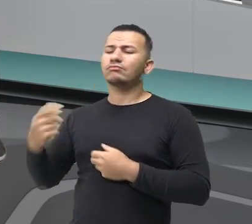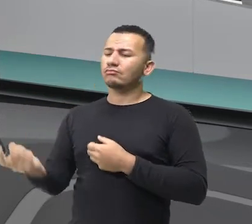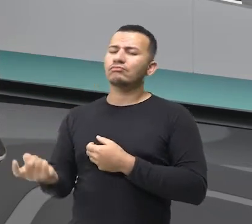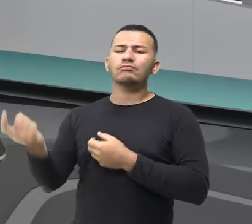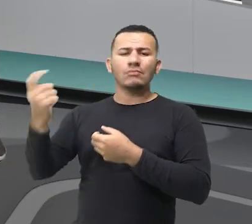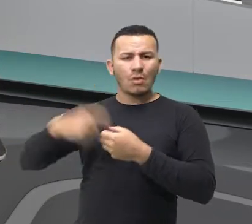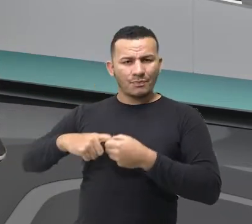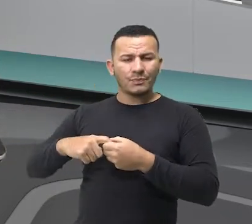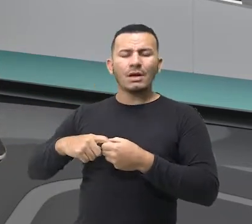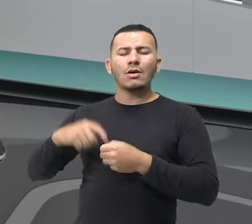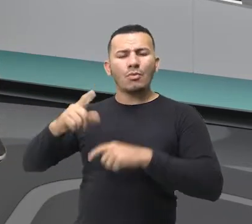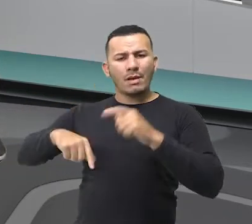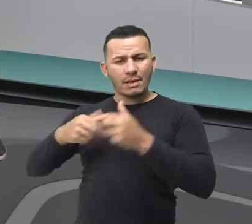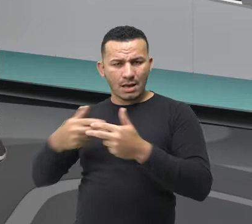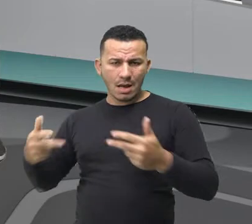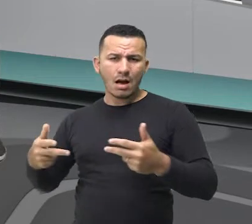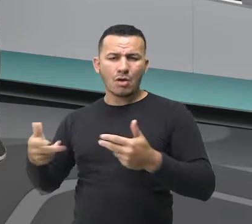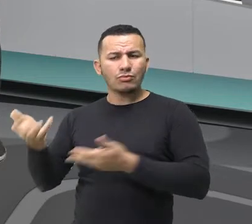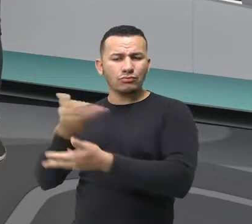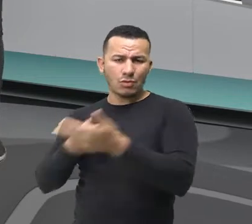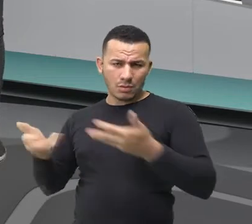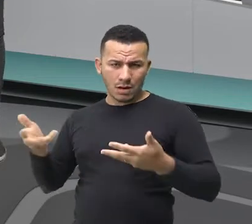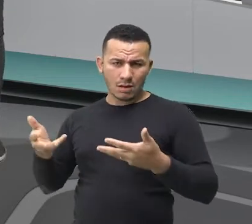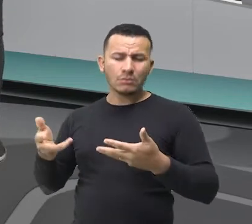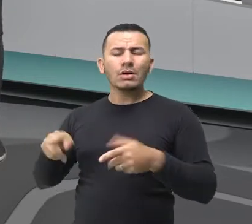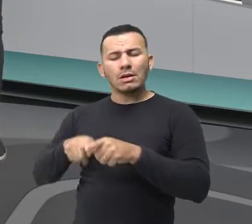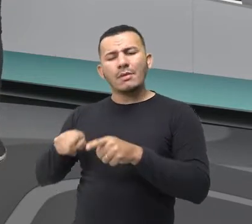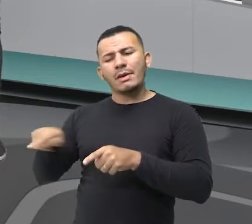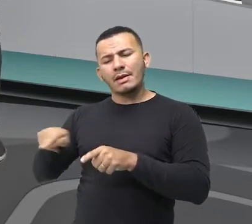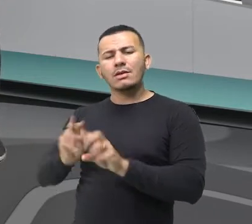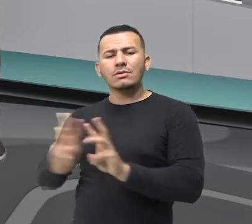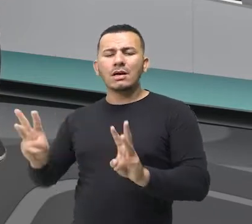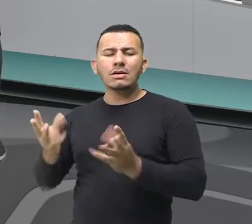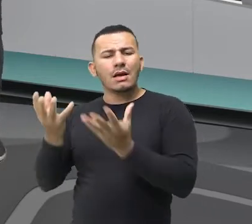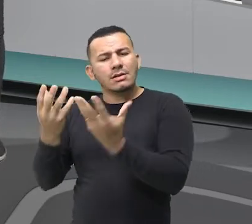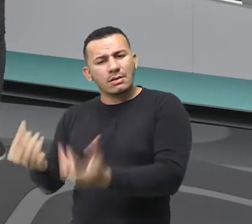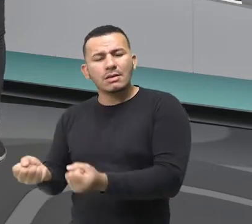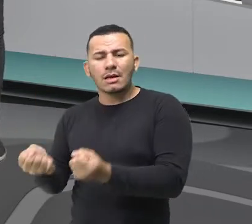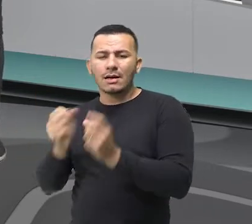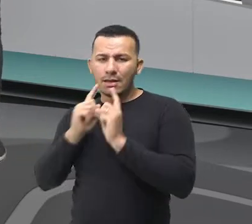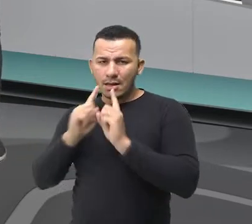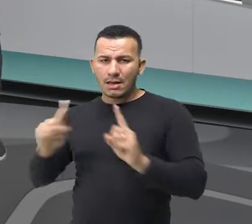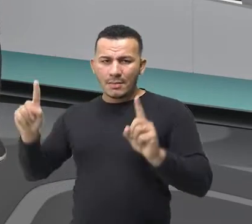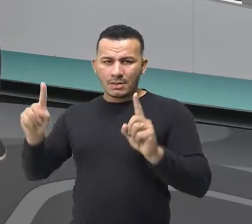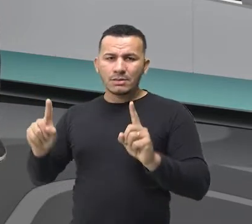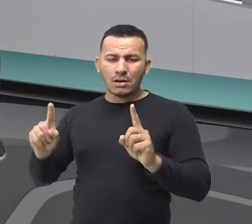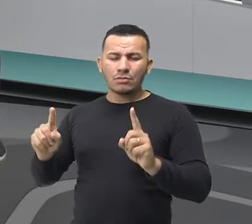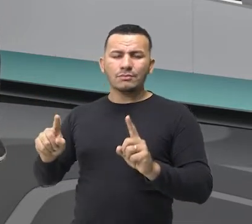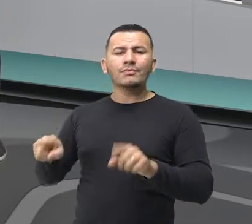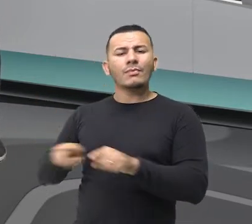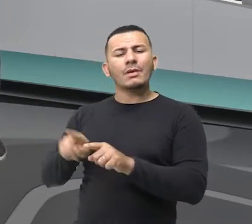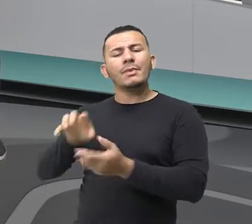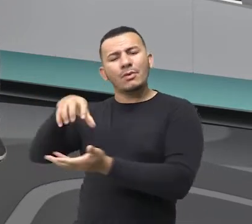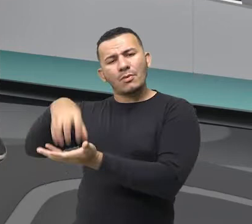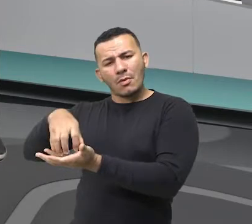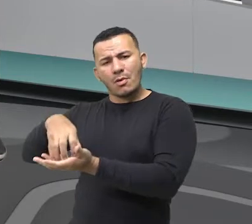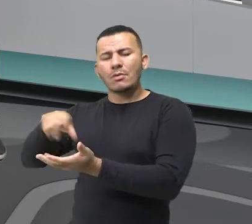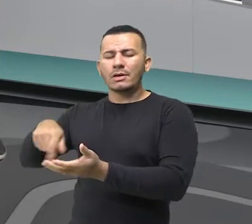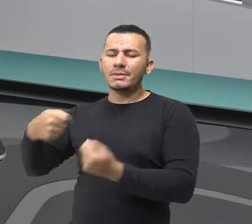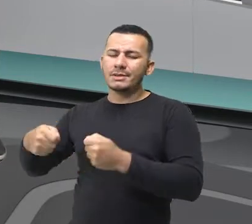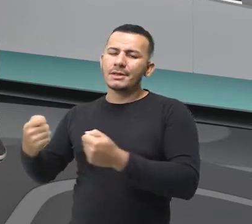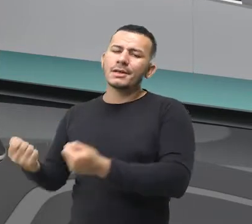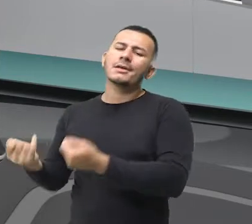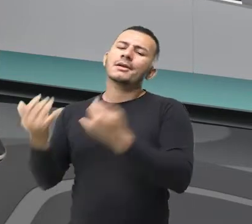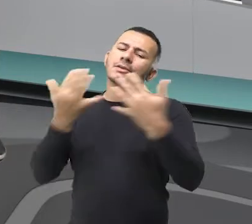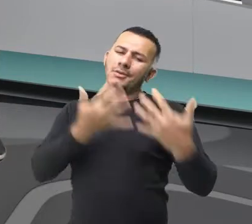Receba essa reclamação E também o site da espaço para que o comerciante a instituição o órgão também possa